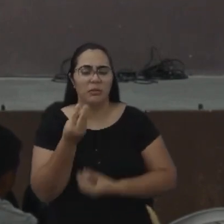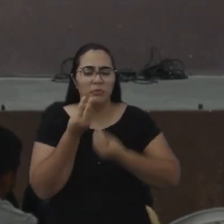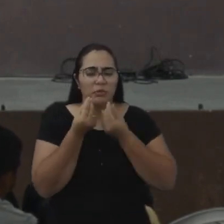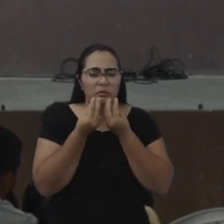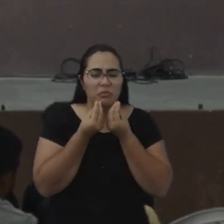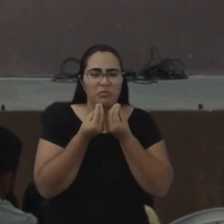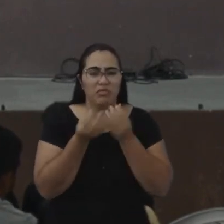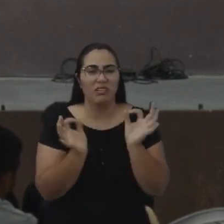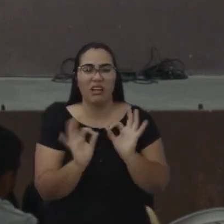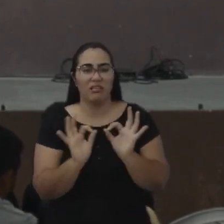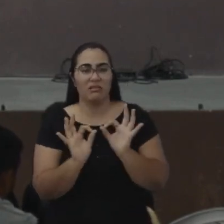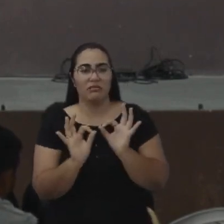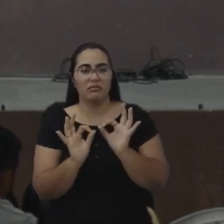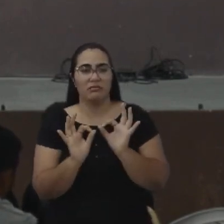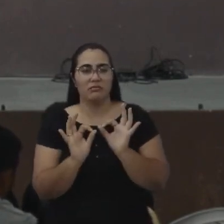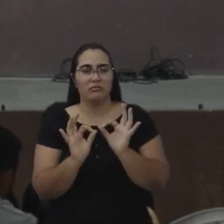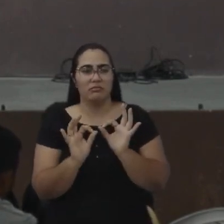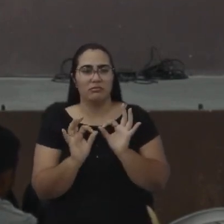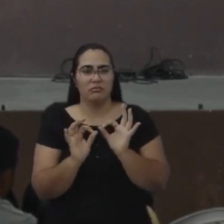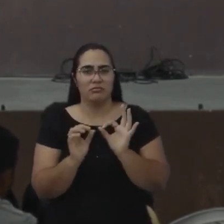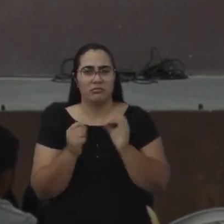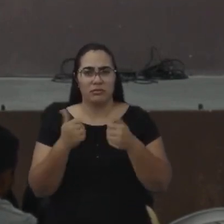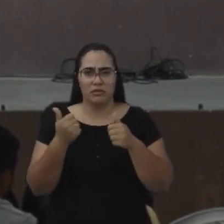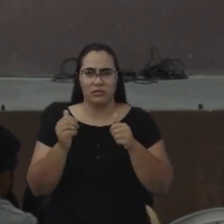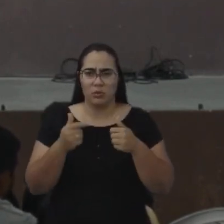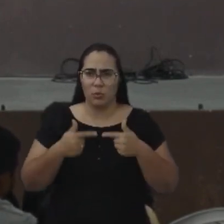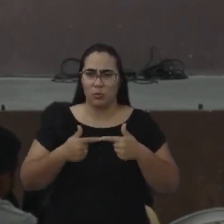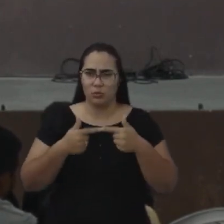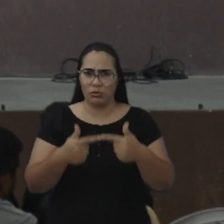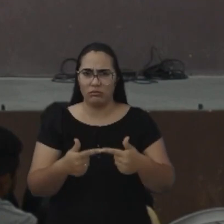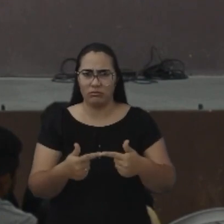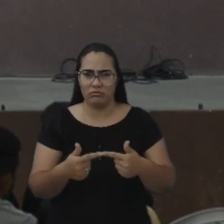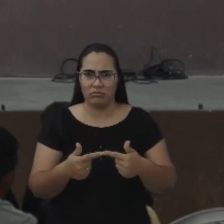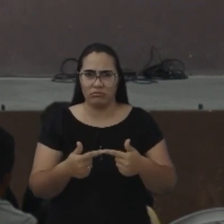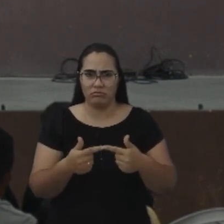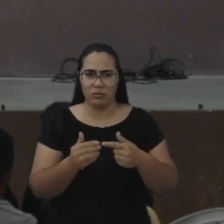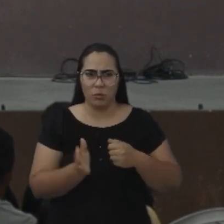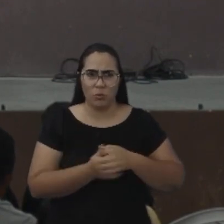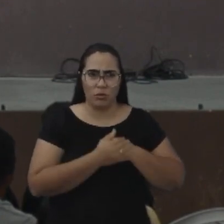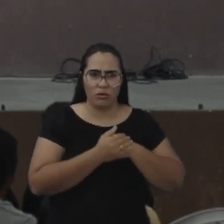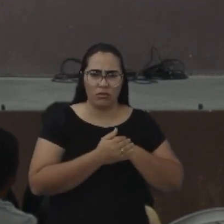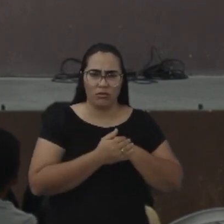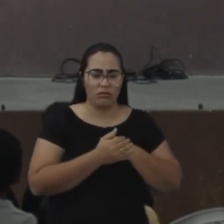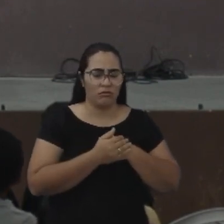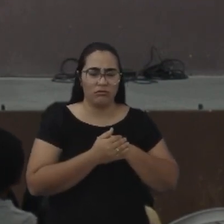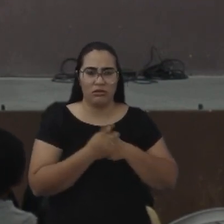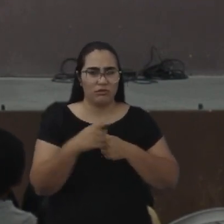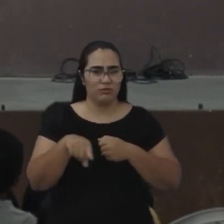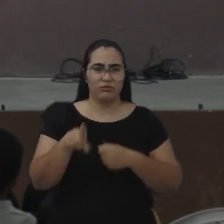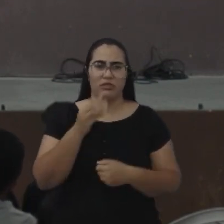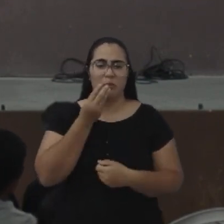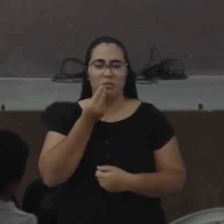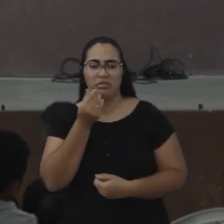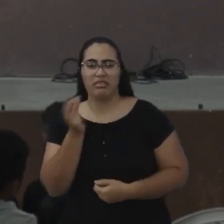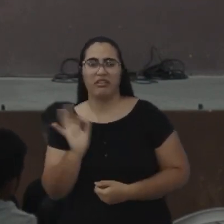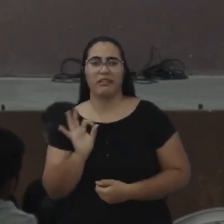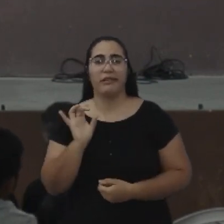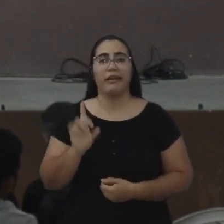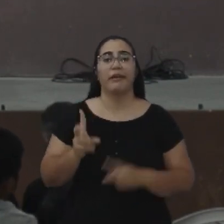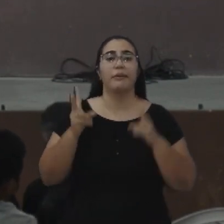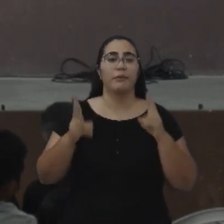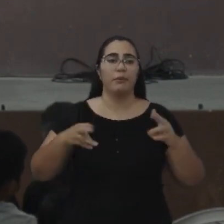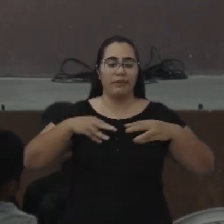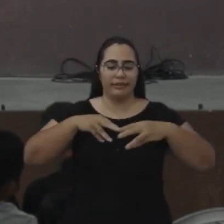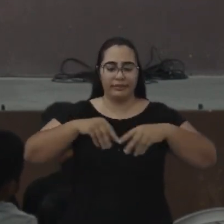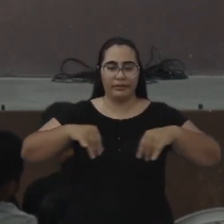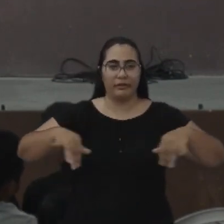que o sal tem como cristão, você não presta para ser sal. Então você não é sal, você é terra.